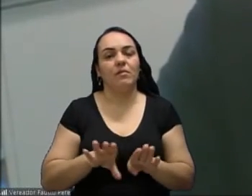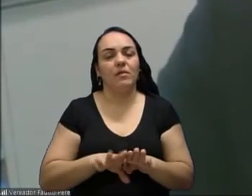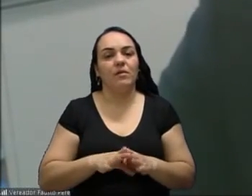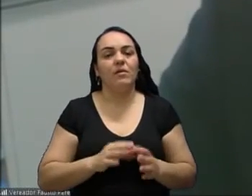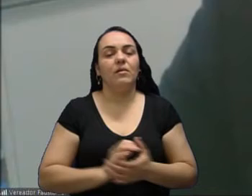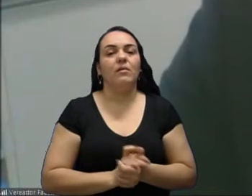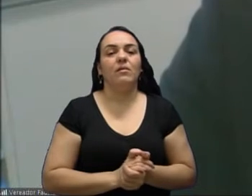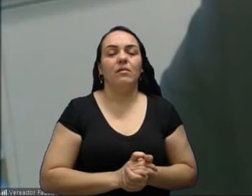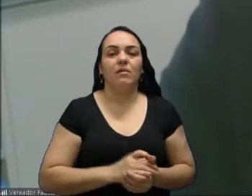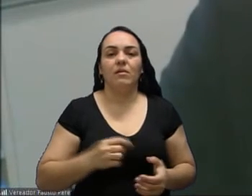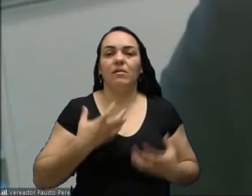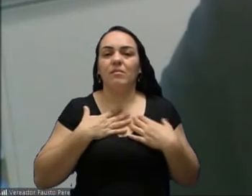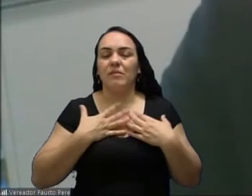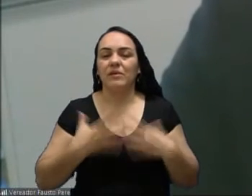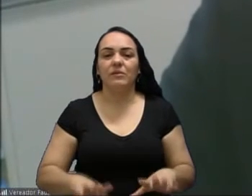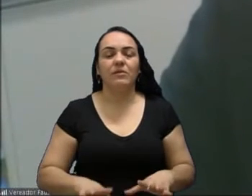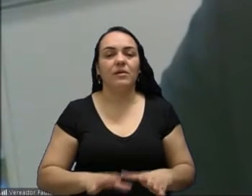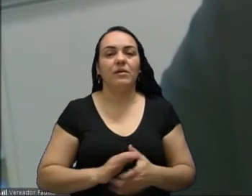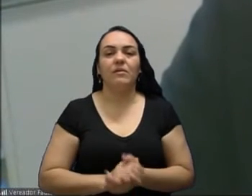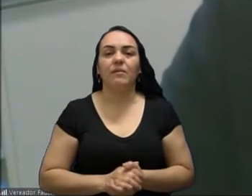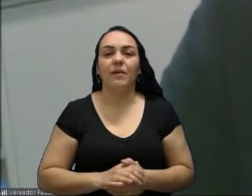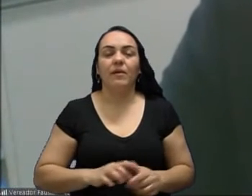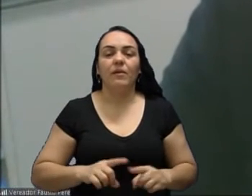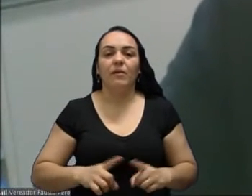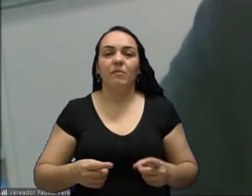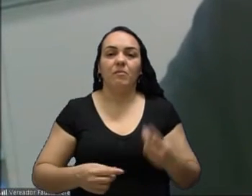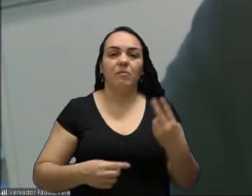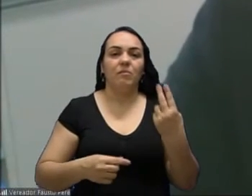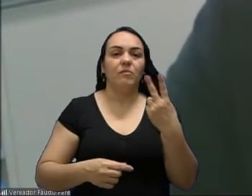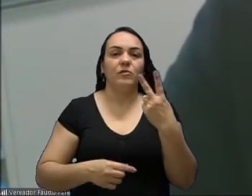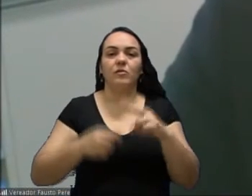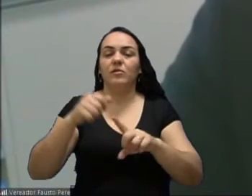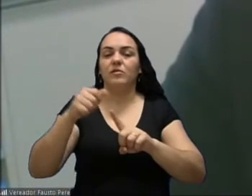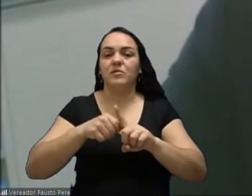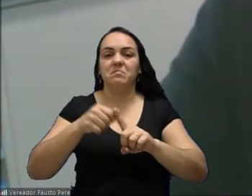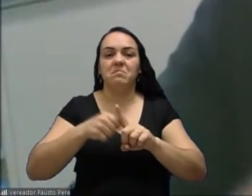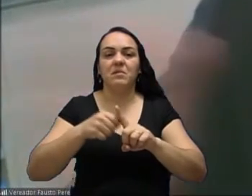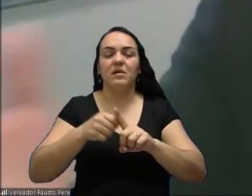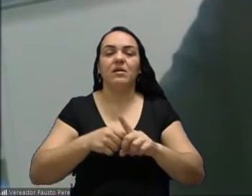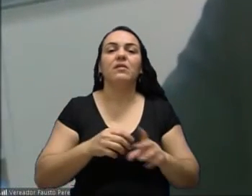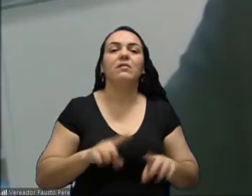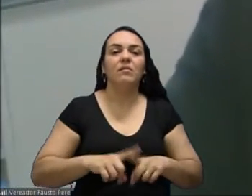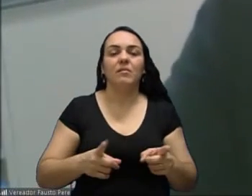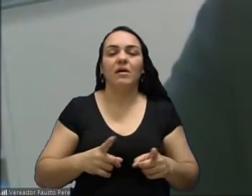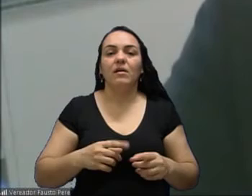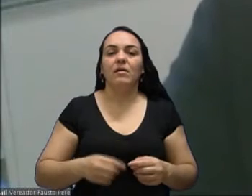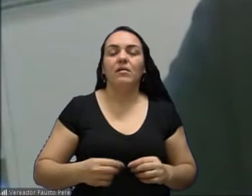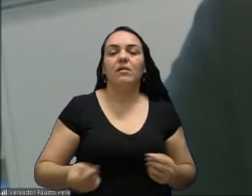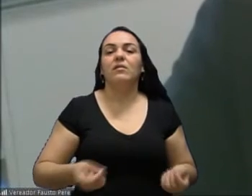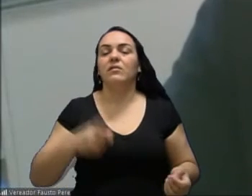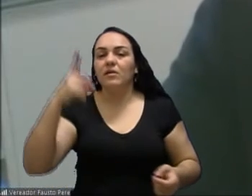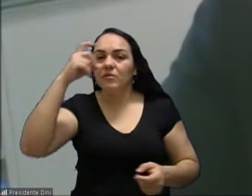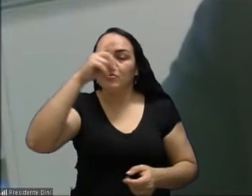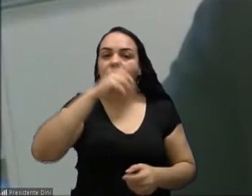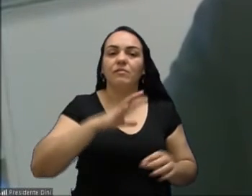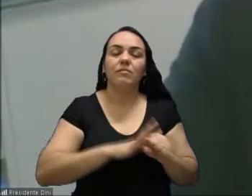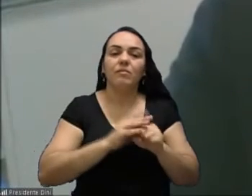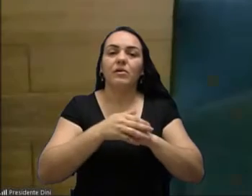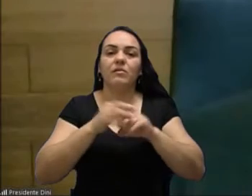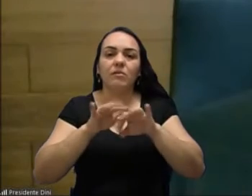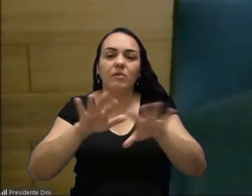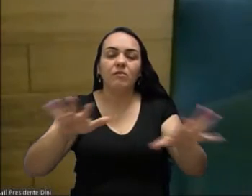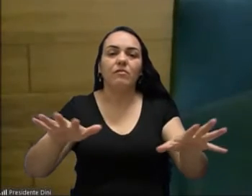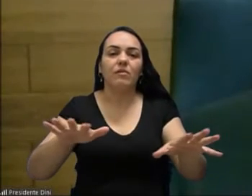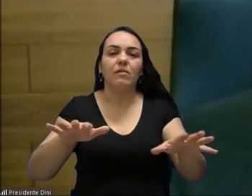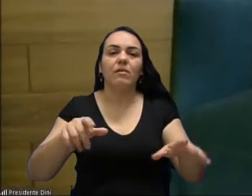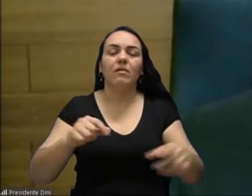moção de repúdio já fazem dois meses e meio que eu protocolei ela aqui na casa mas devido ao estado de pandemia repúdio